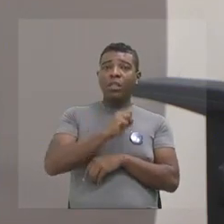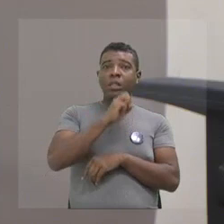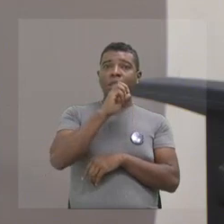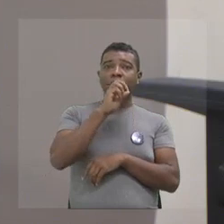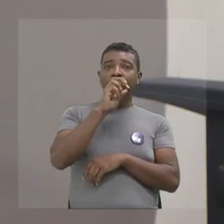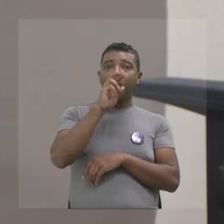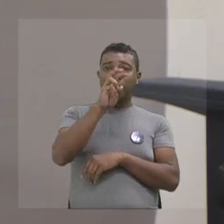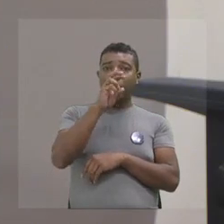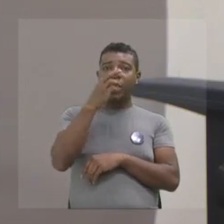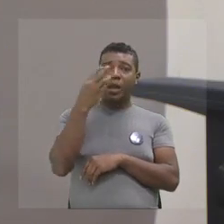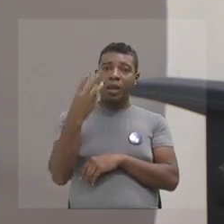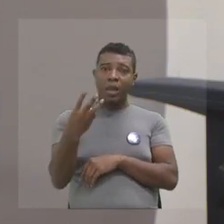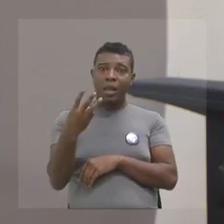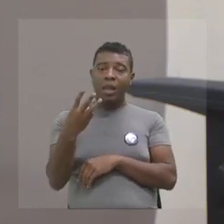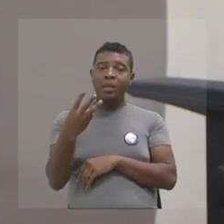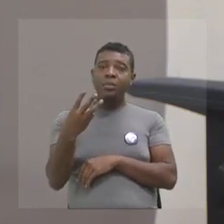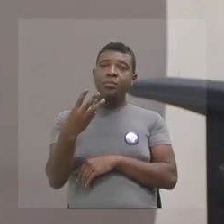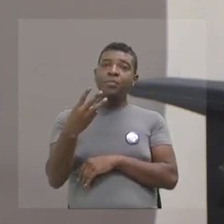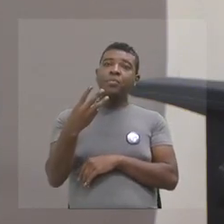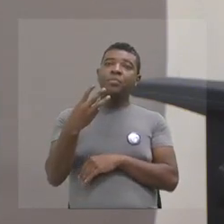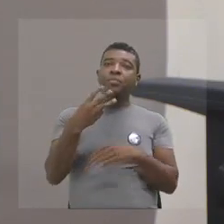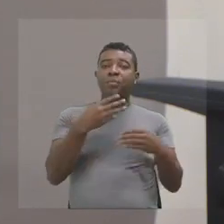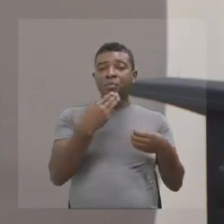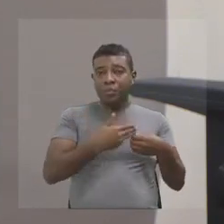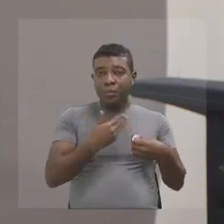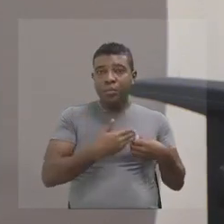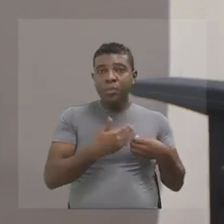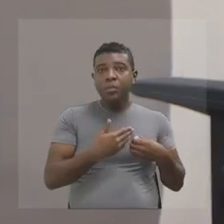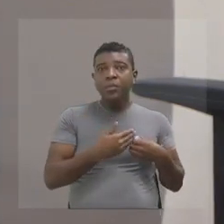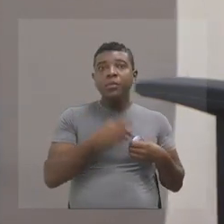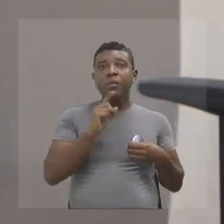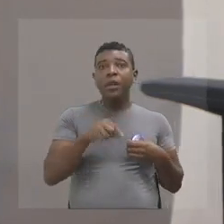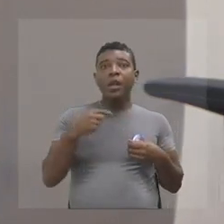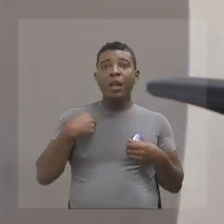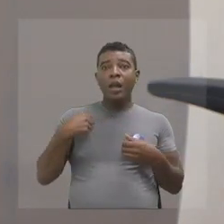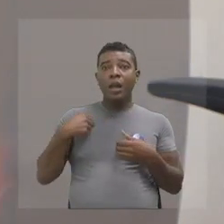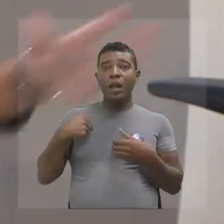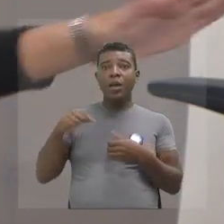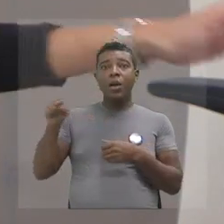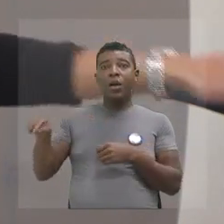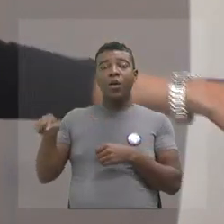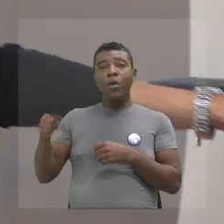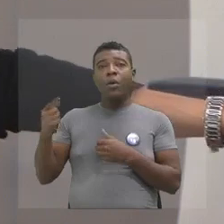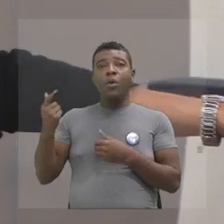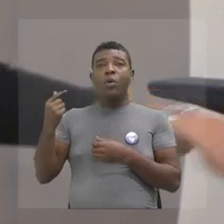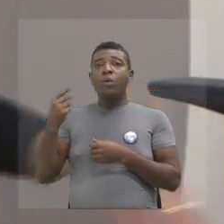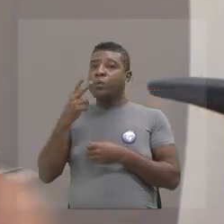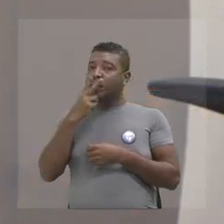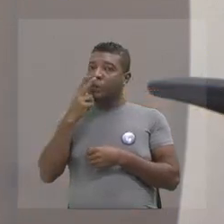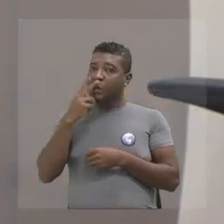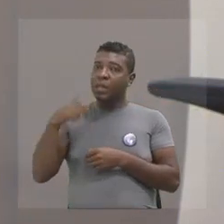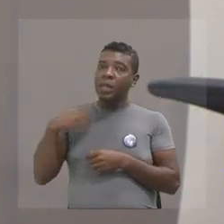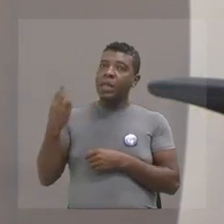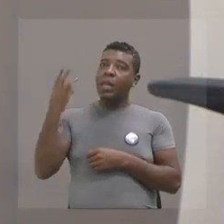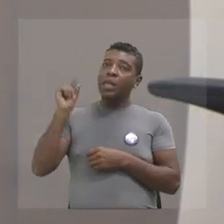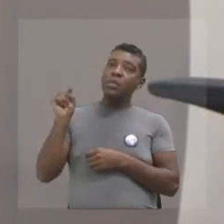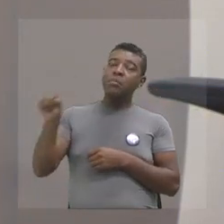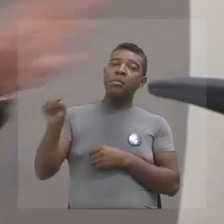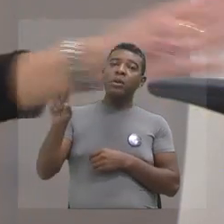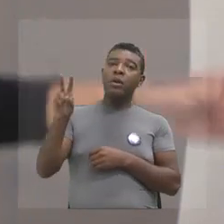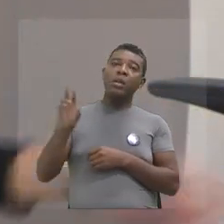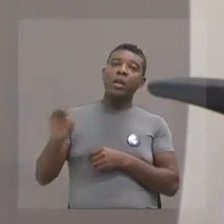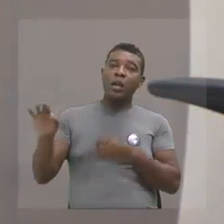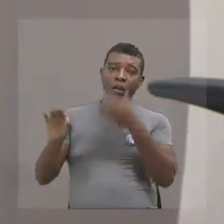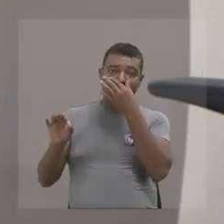394 processo de licenciamento impassivo eu no Espírito Santo tem 3.500 eu falei conta pro secretário de desenvolvimento econômico